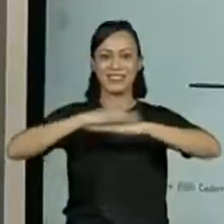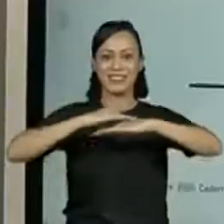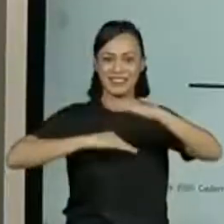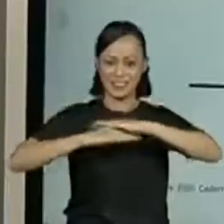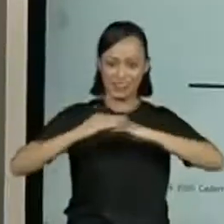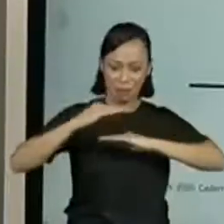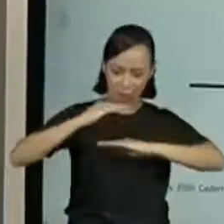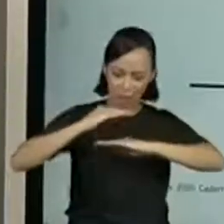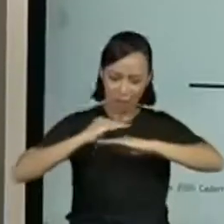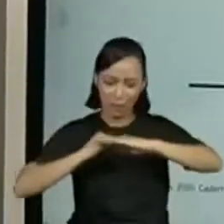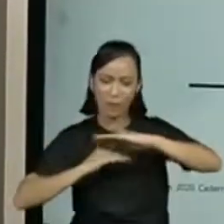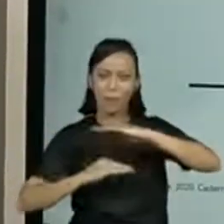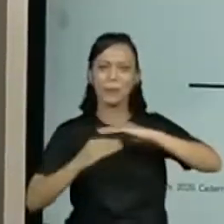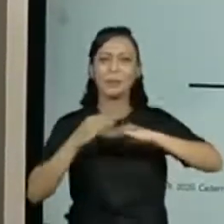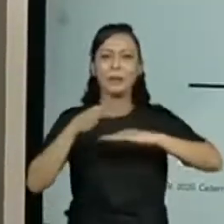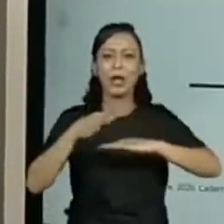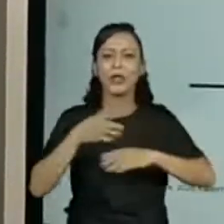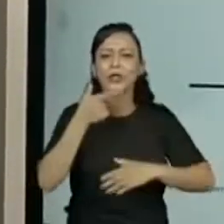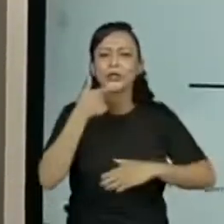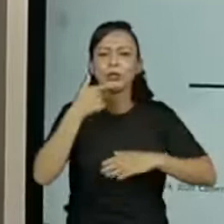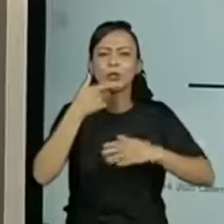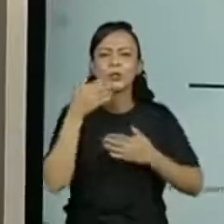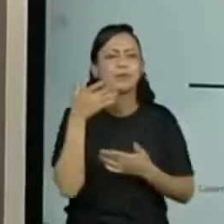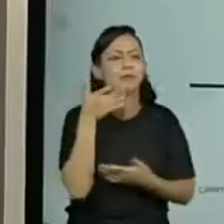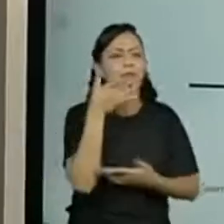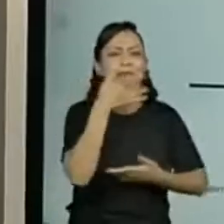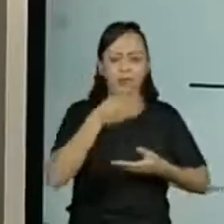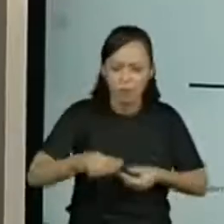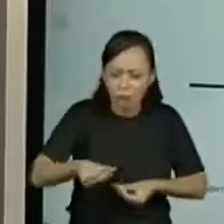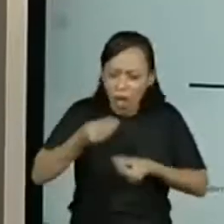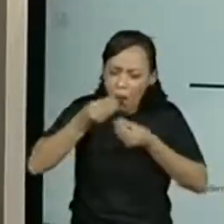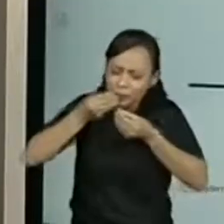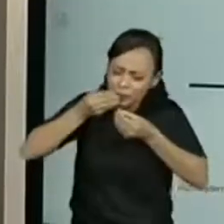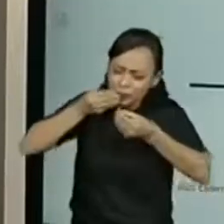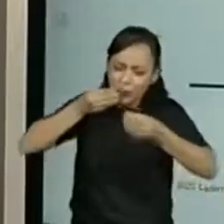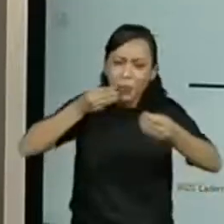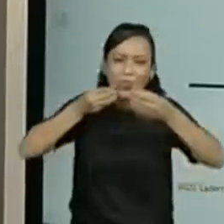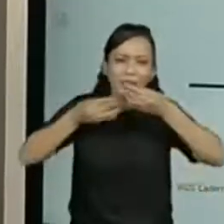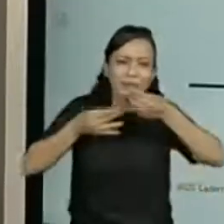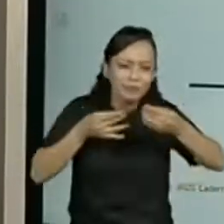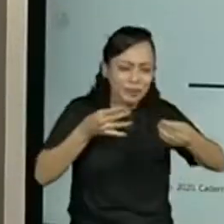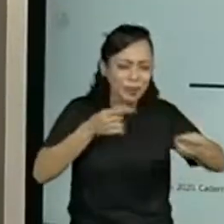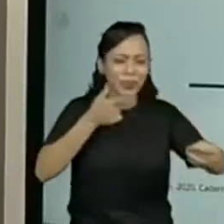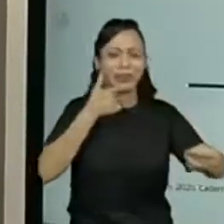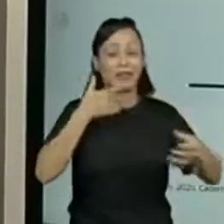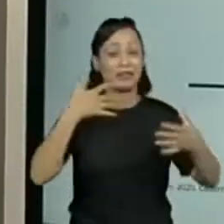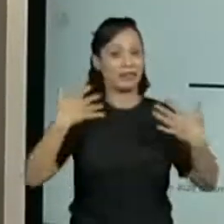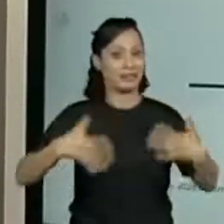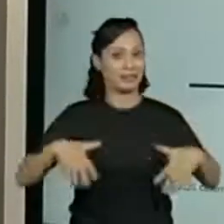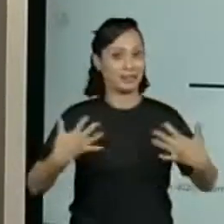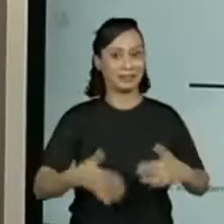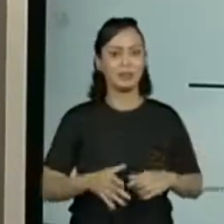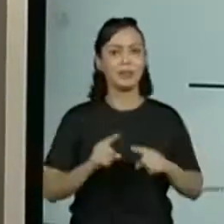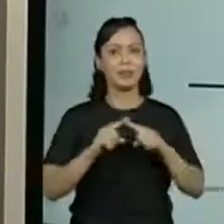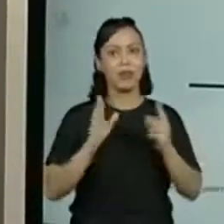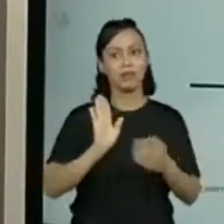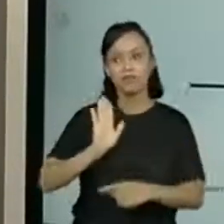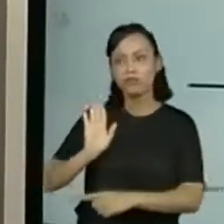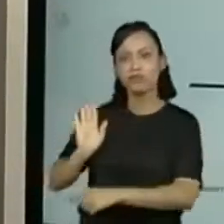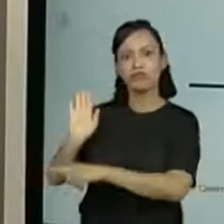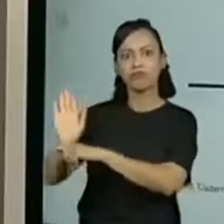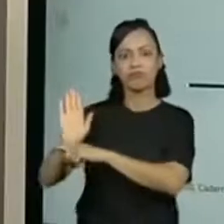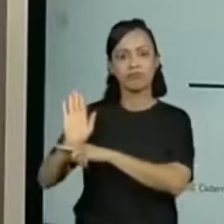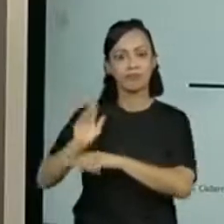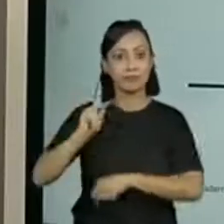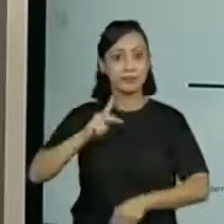então hoje vocês vão ajudar a professora Kelly a pensar na melhor maneira para que nós